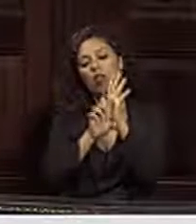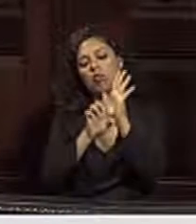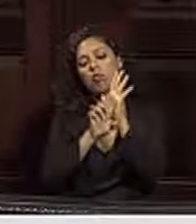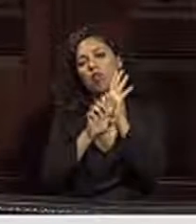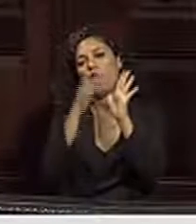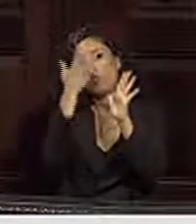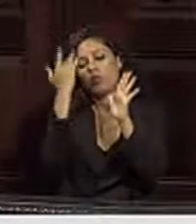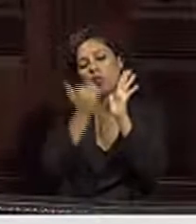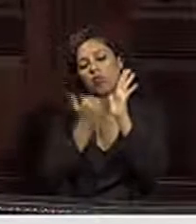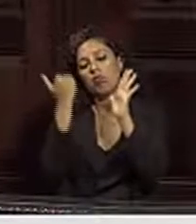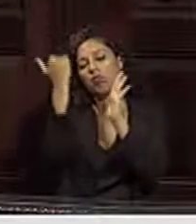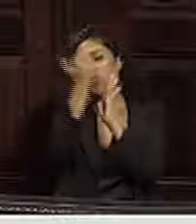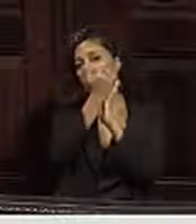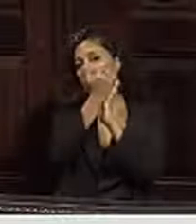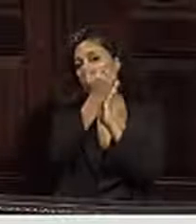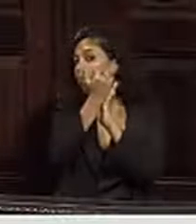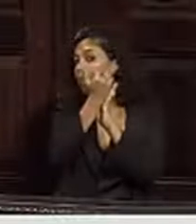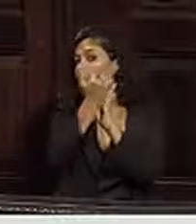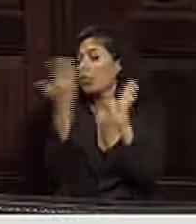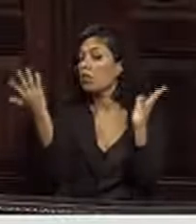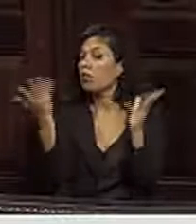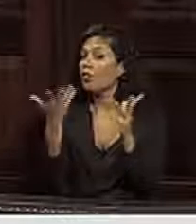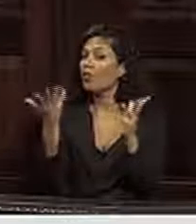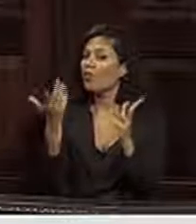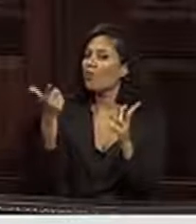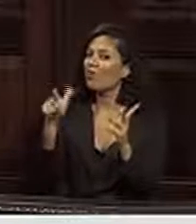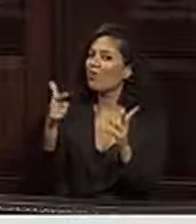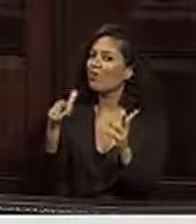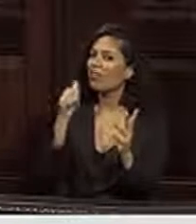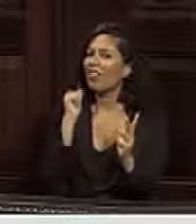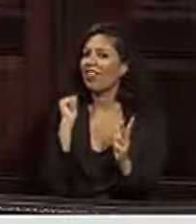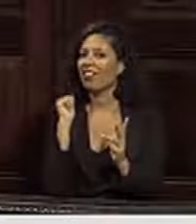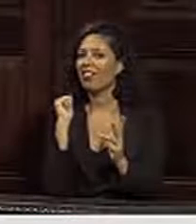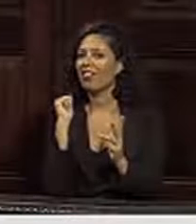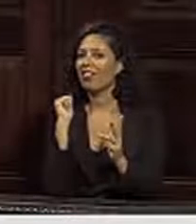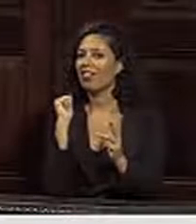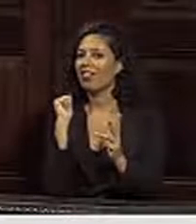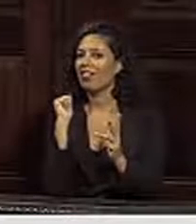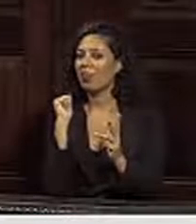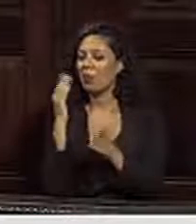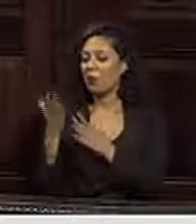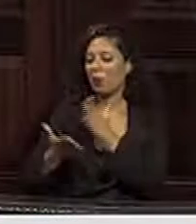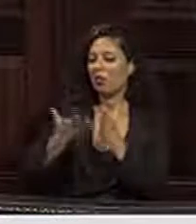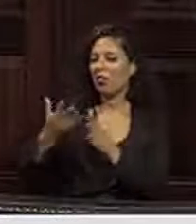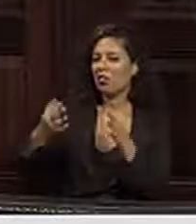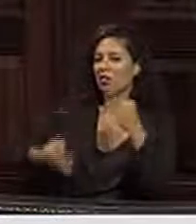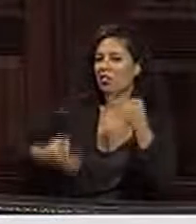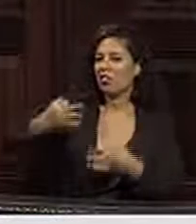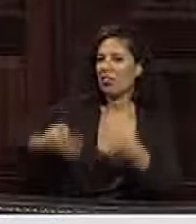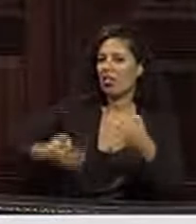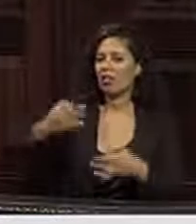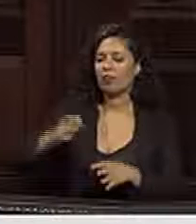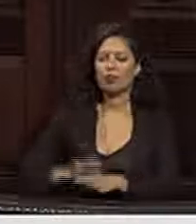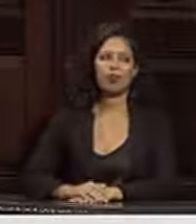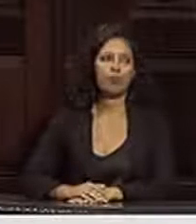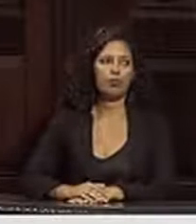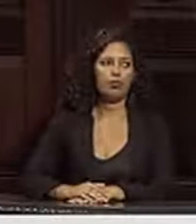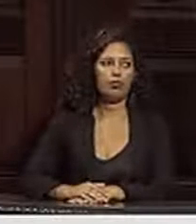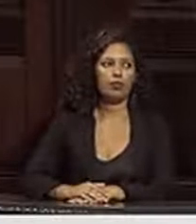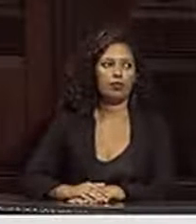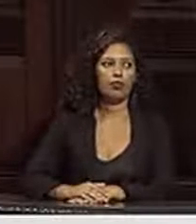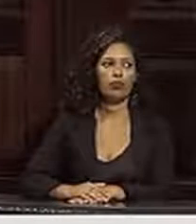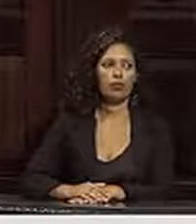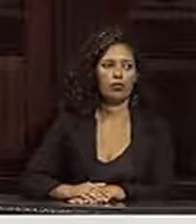e que hoje não tem o mesmo tratamento do judiciário. Então,